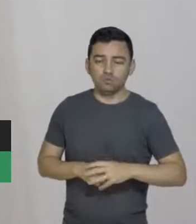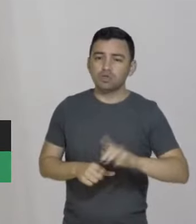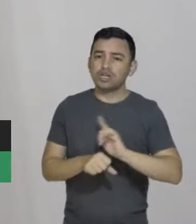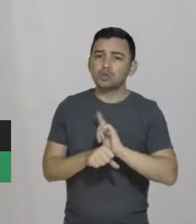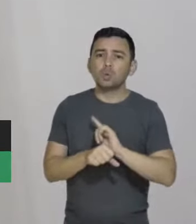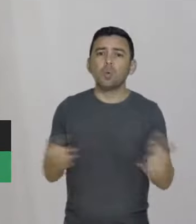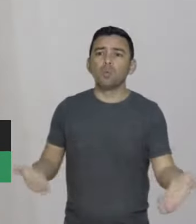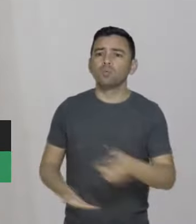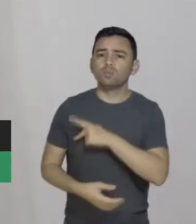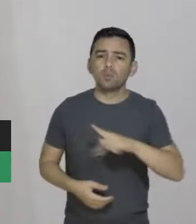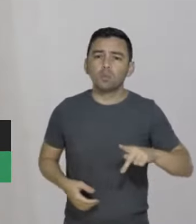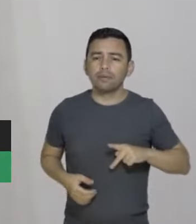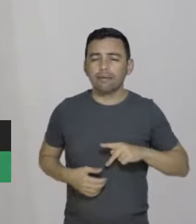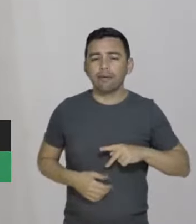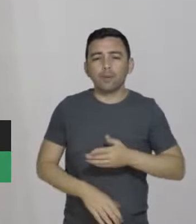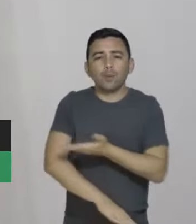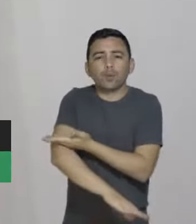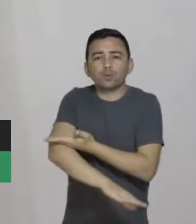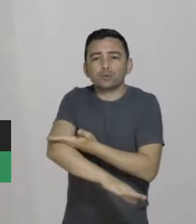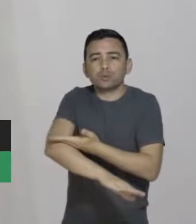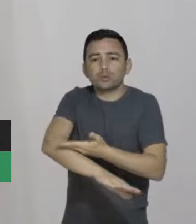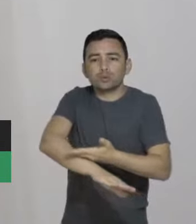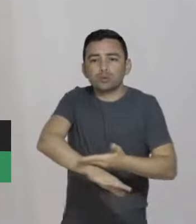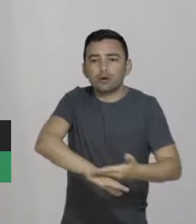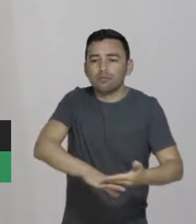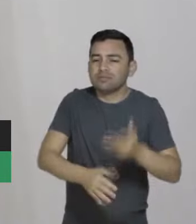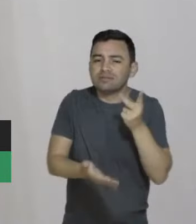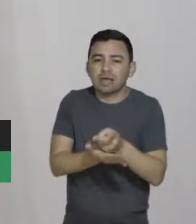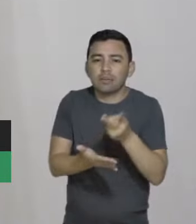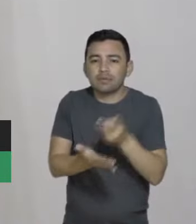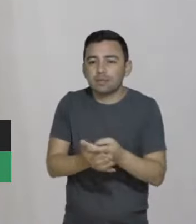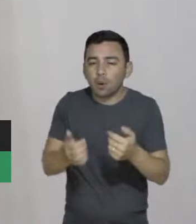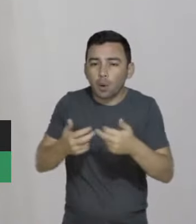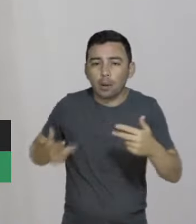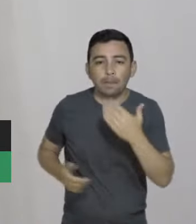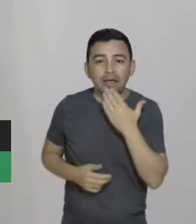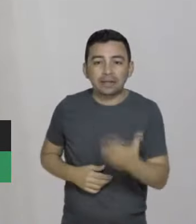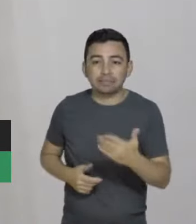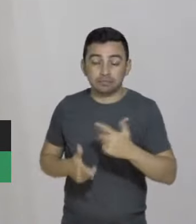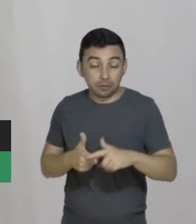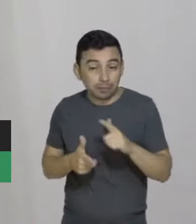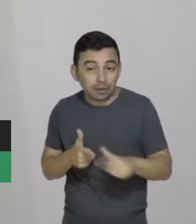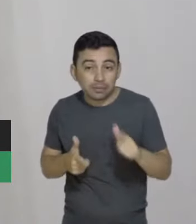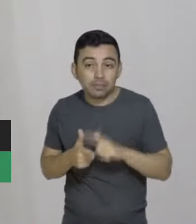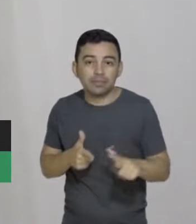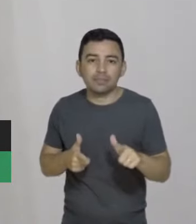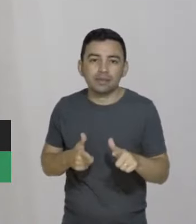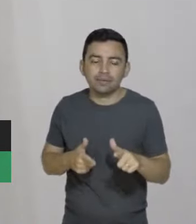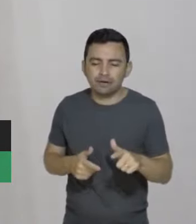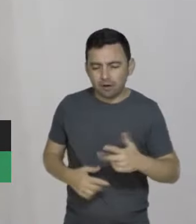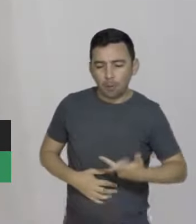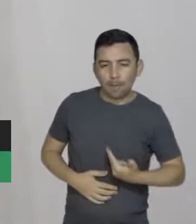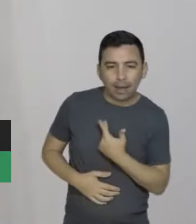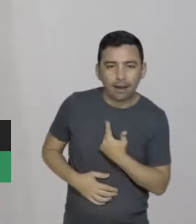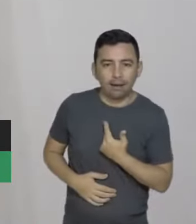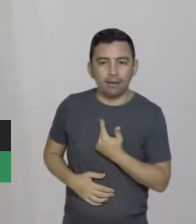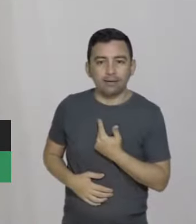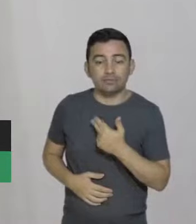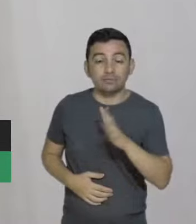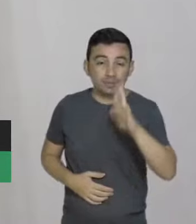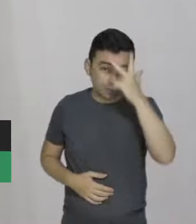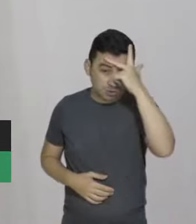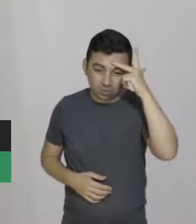públicos estão acostumados a agir apenas por demanda. Está com problema? Vamos tentar, vamos operar. Mas fazer com que a pessoa não